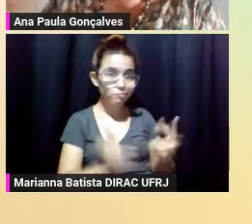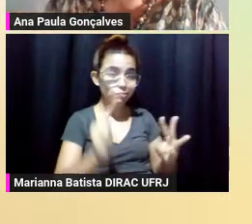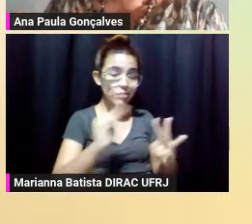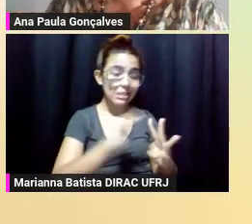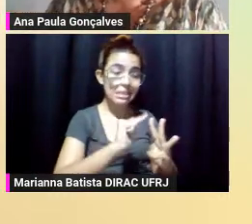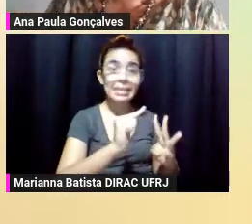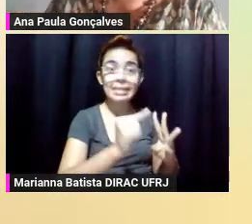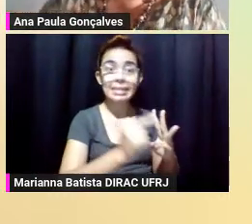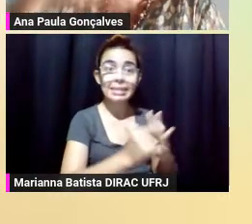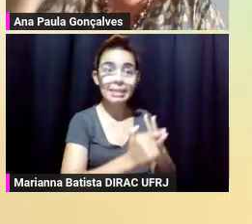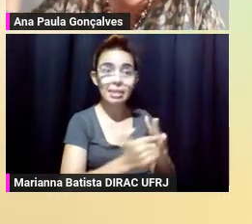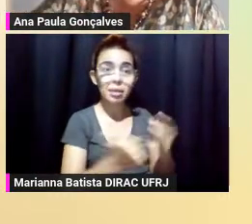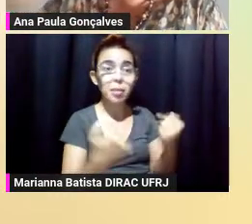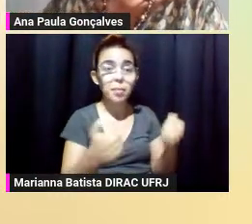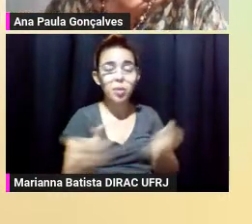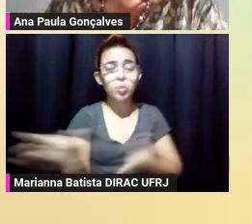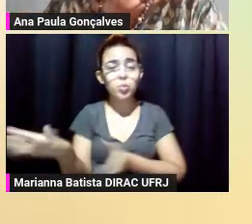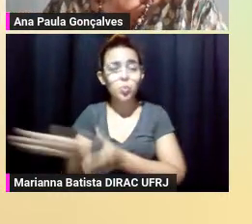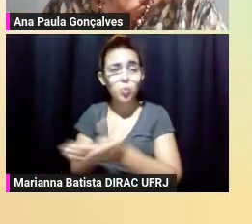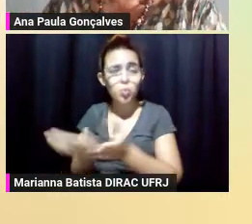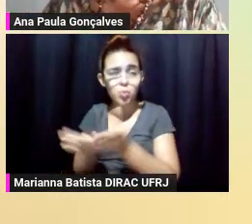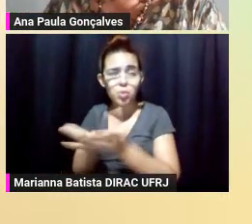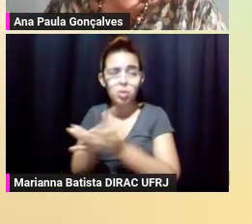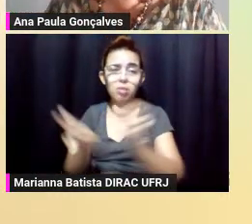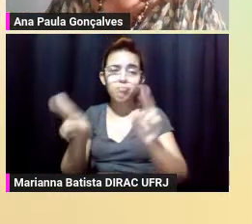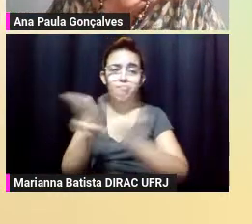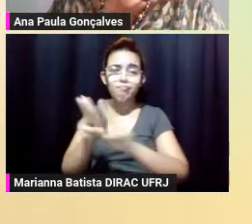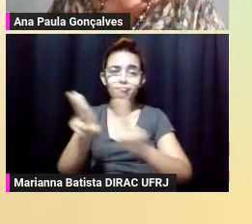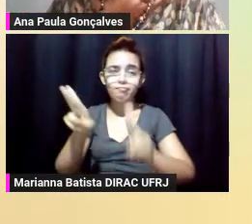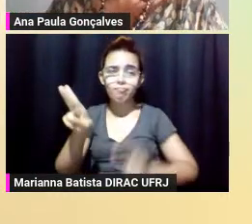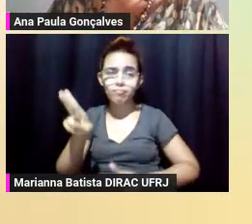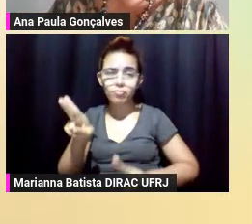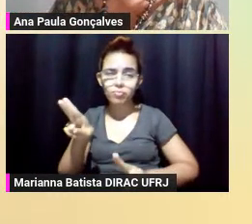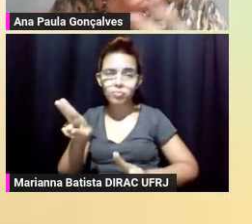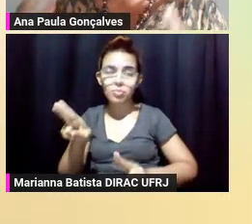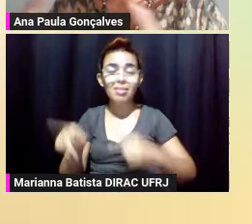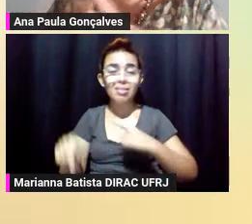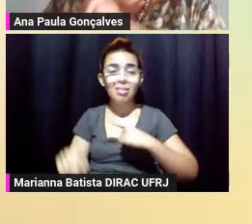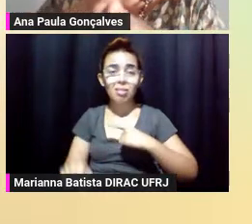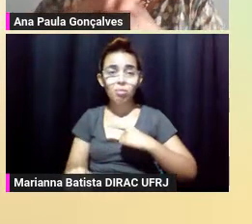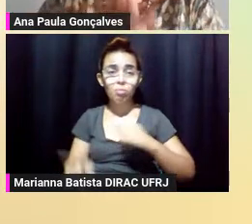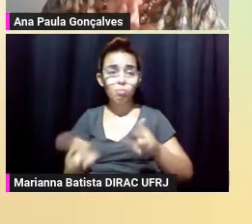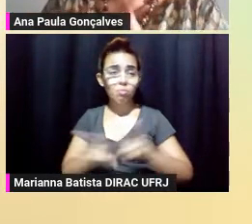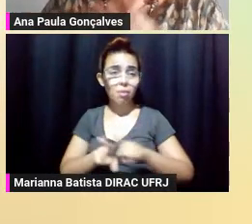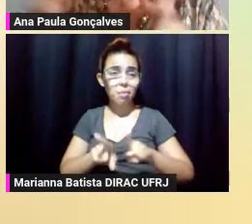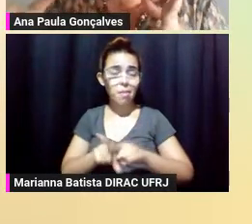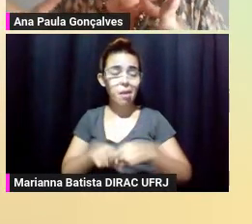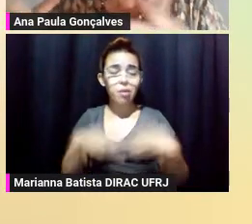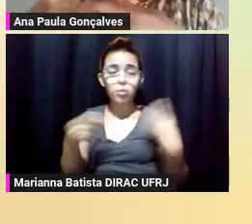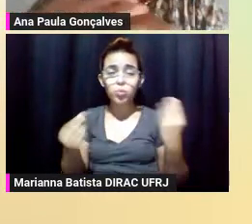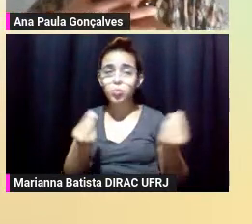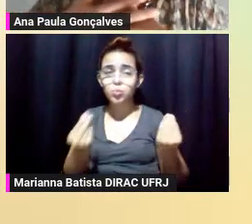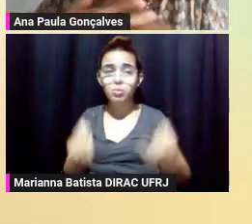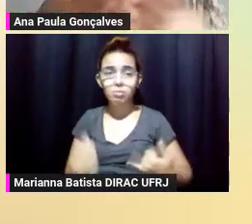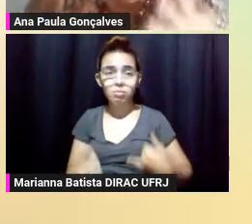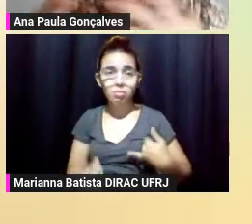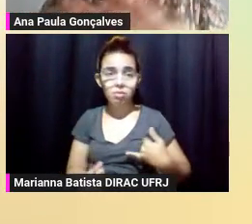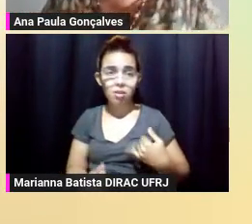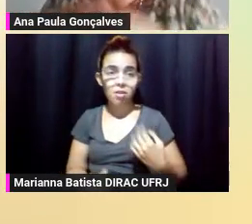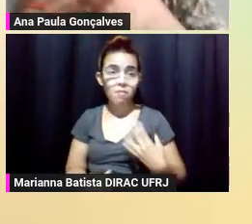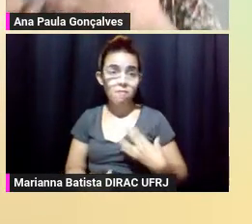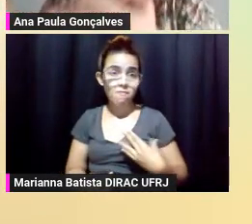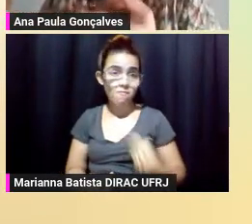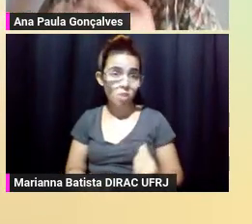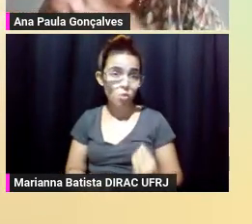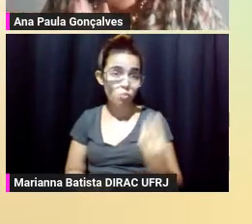3 filhos, com quem ficam os meus filhos quando eu decido que eu vou fazer determinadas coisas que são feitas para que eu me sinta